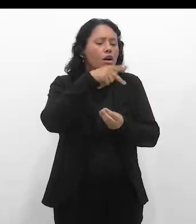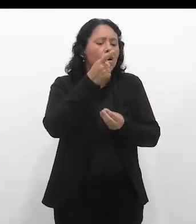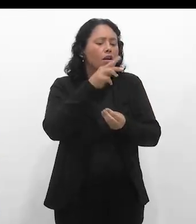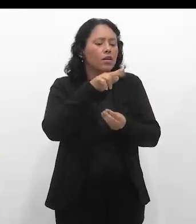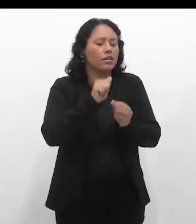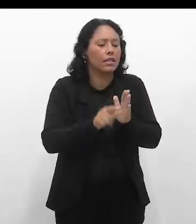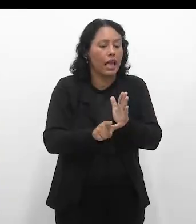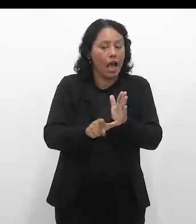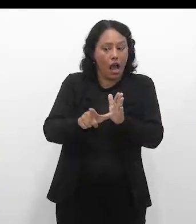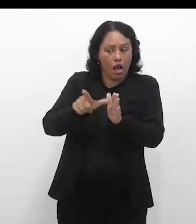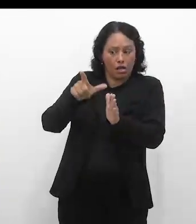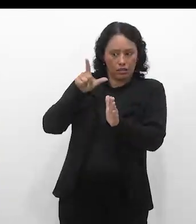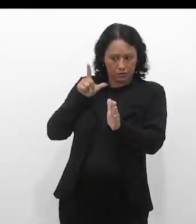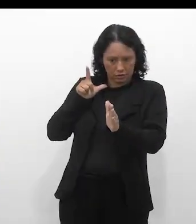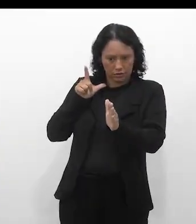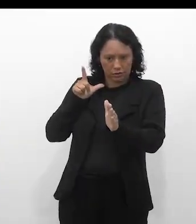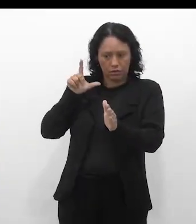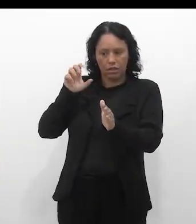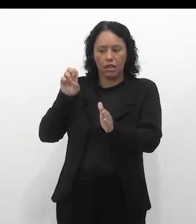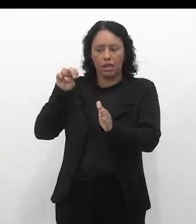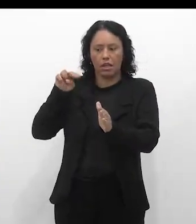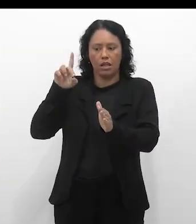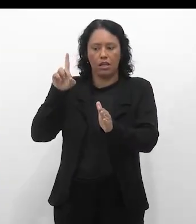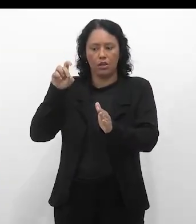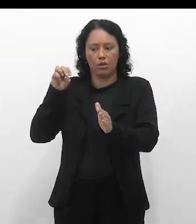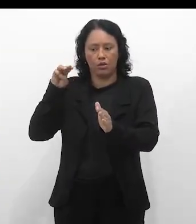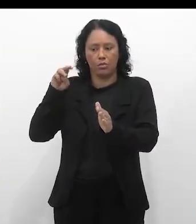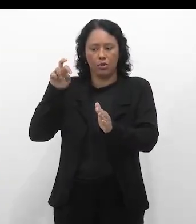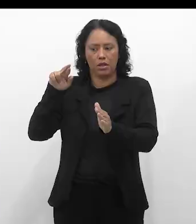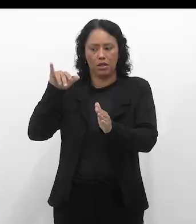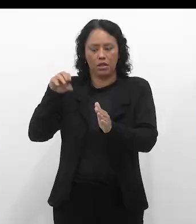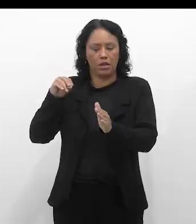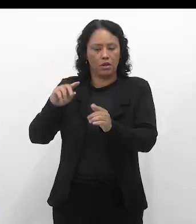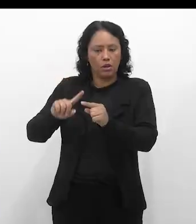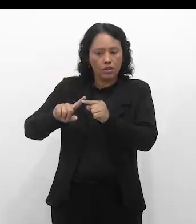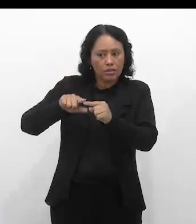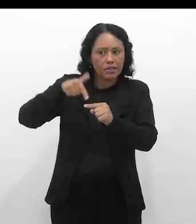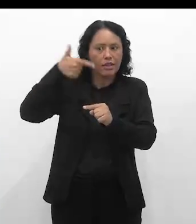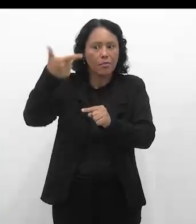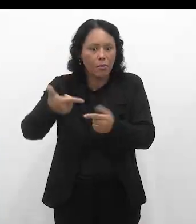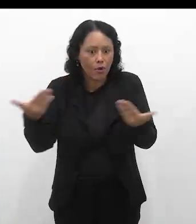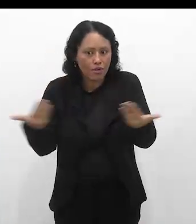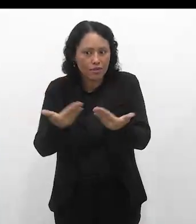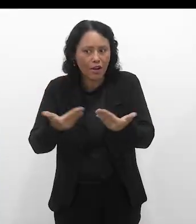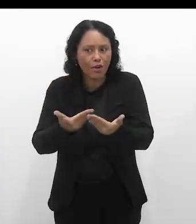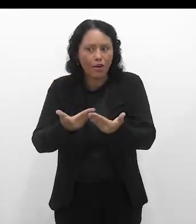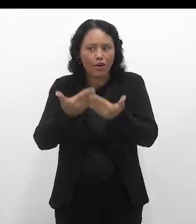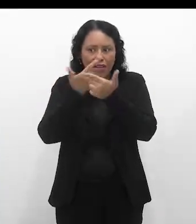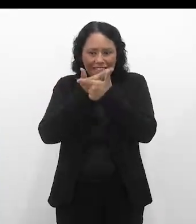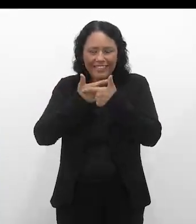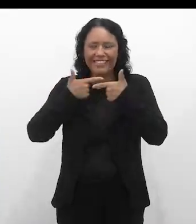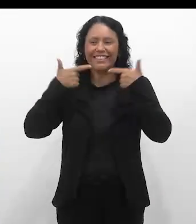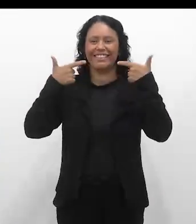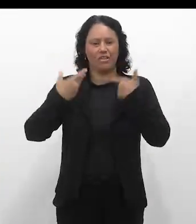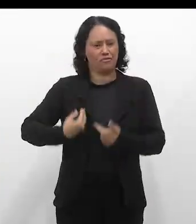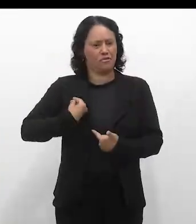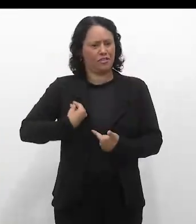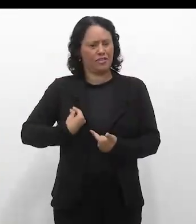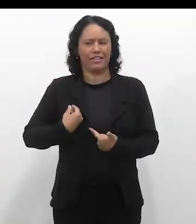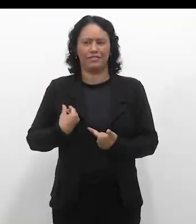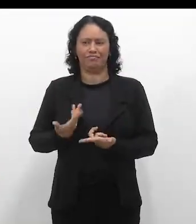era a Andréia antes da descoberta e o tratamento da endometriose, e essa Andréia agora, cheia de brilho, cheia